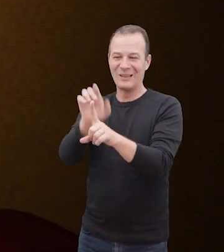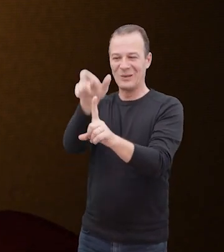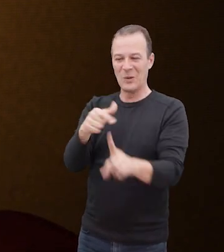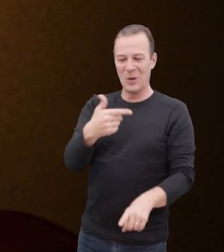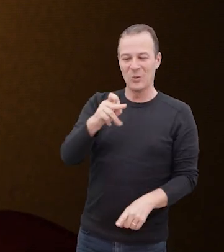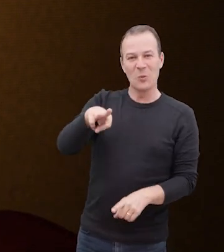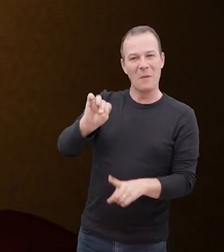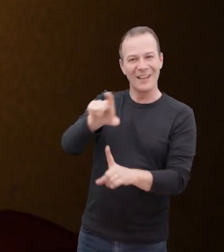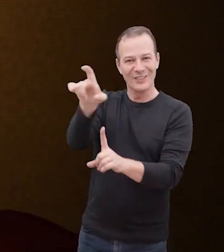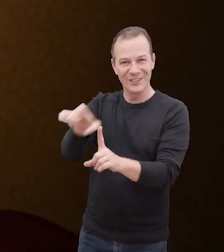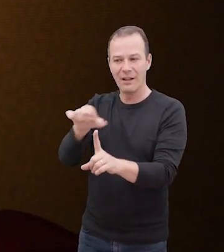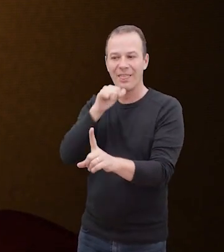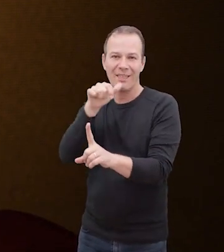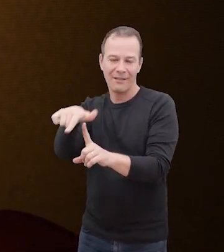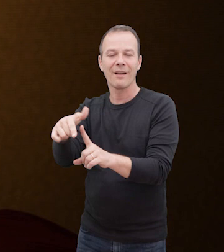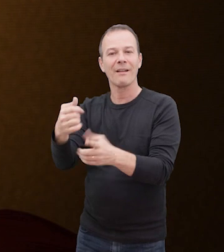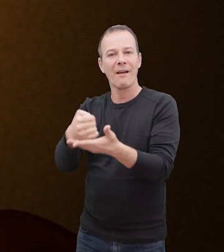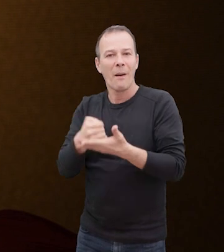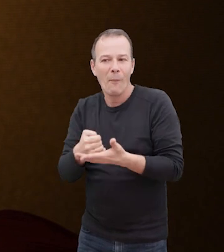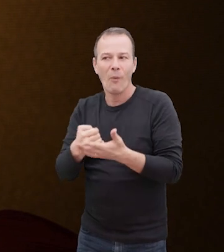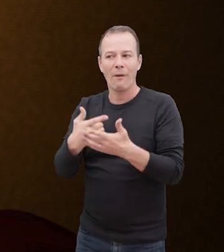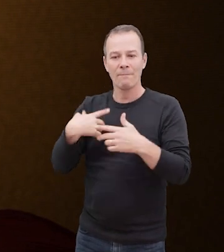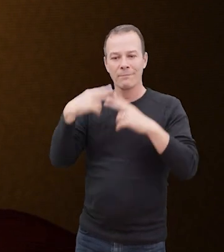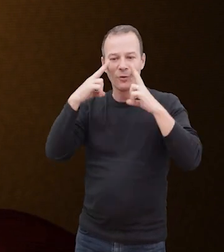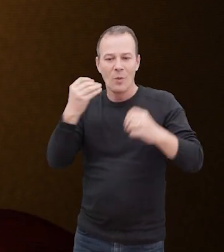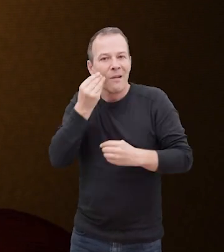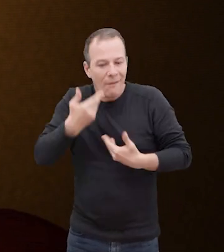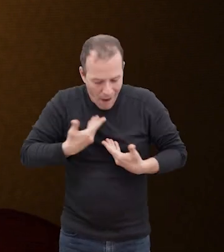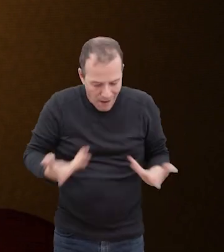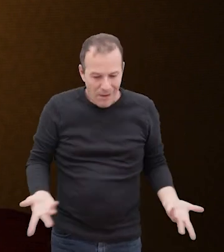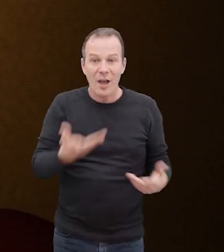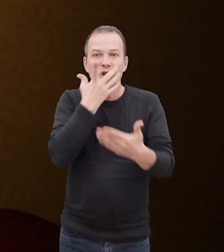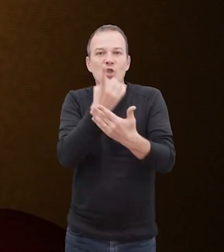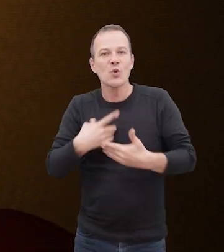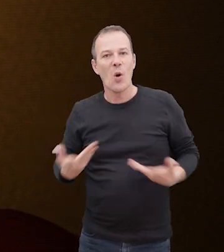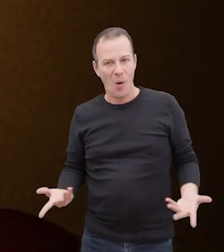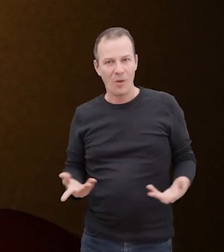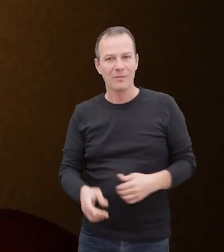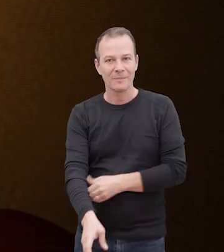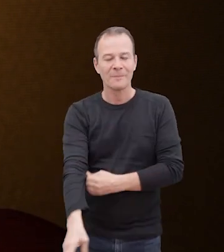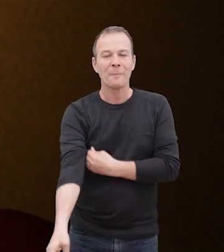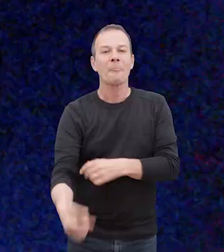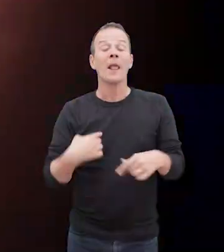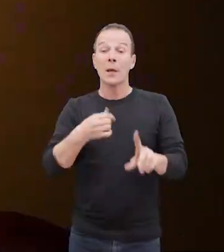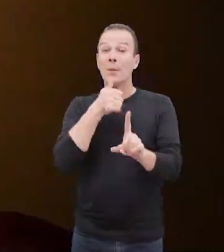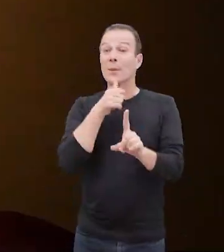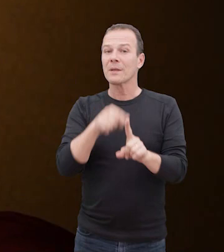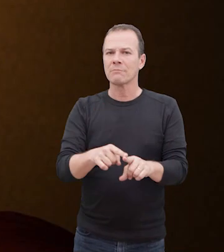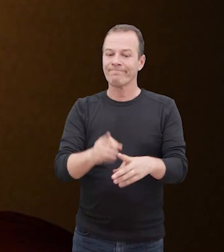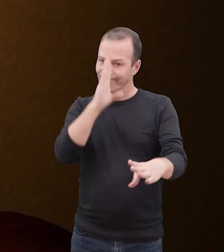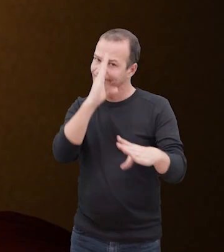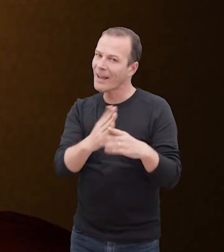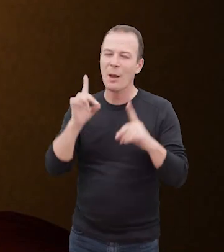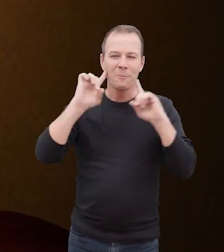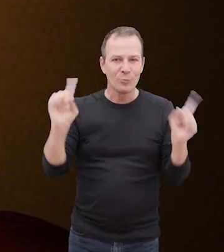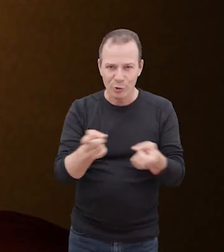querido Tomás Cruz, que me tem acompanhado nesta jornada de descobrir quem sou eu a solo, em nome próprio. Decidi dedicar-me